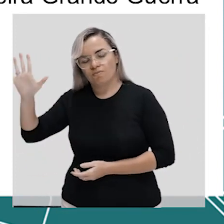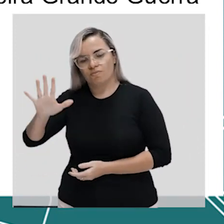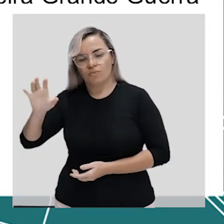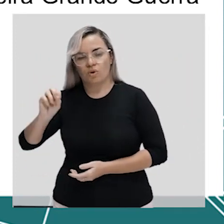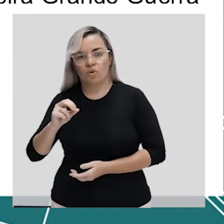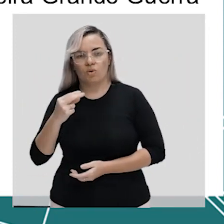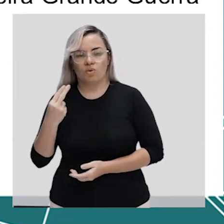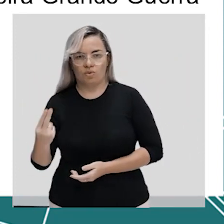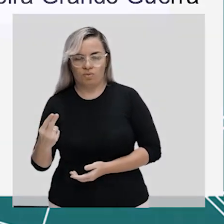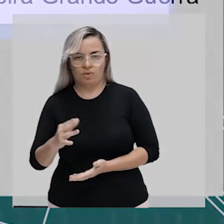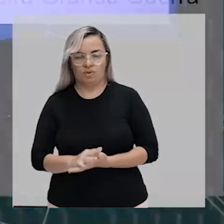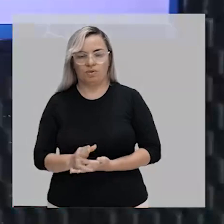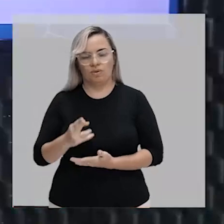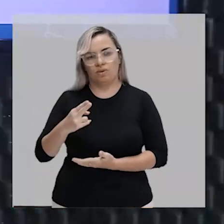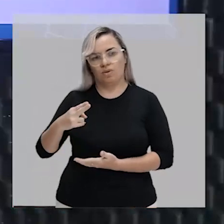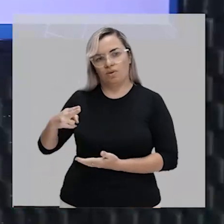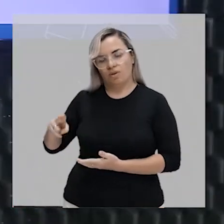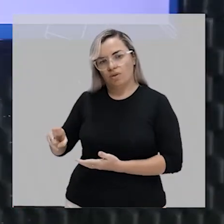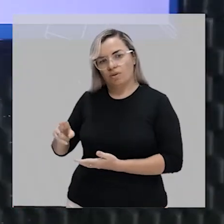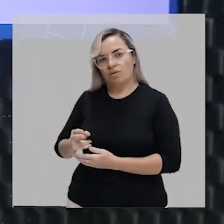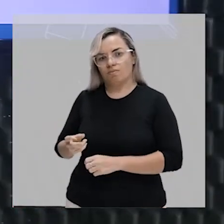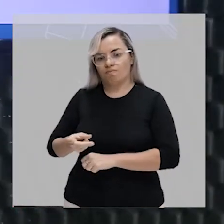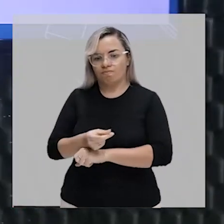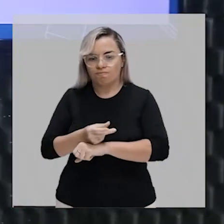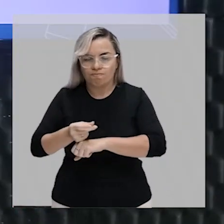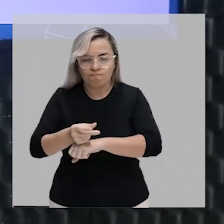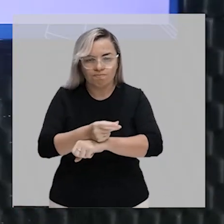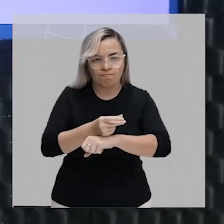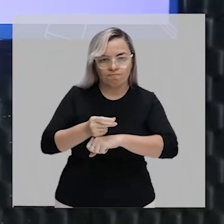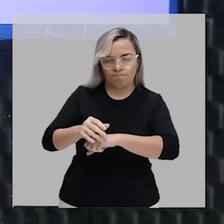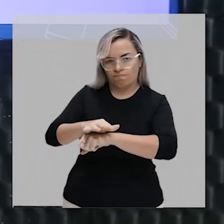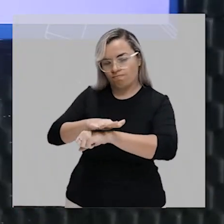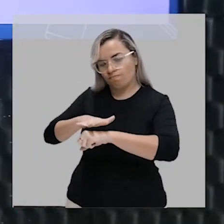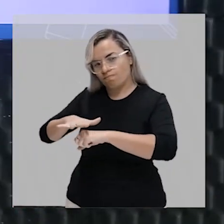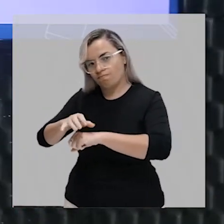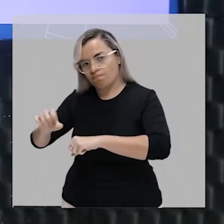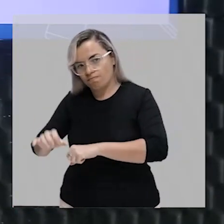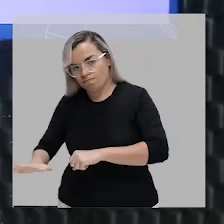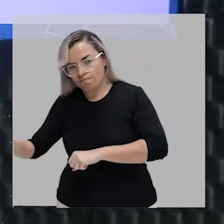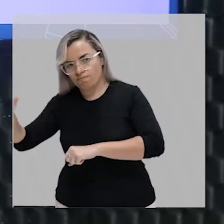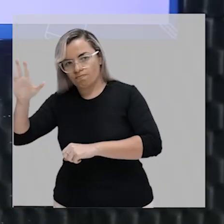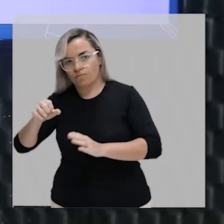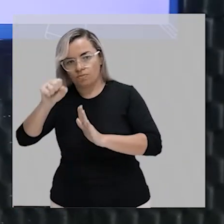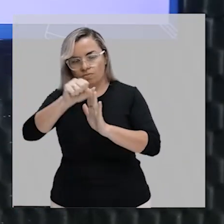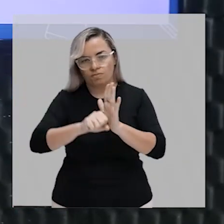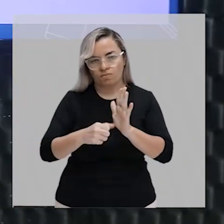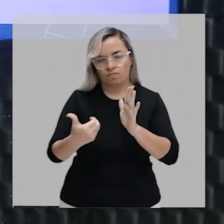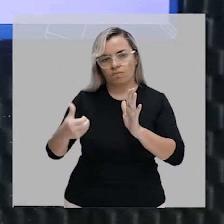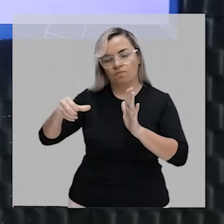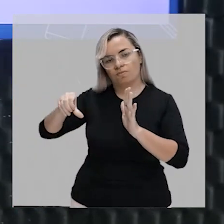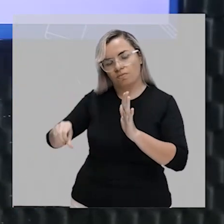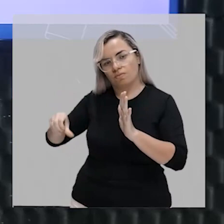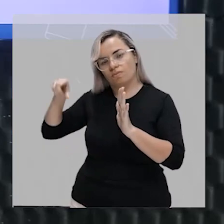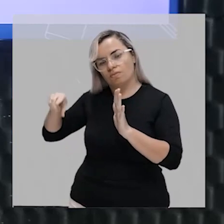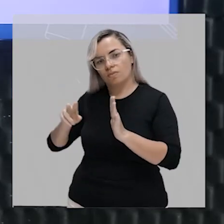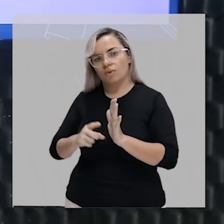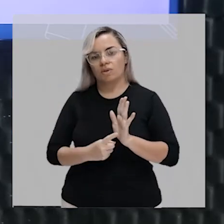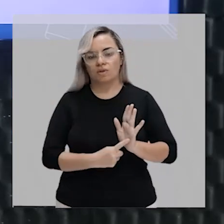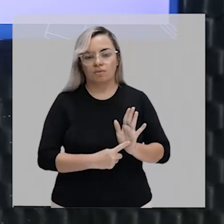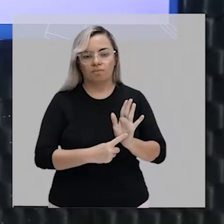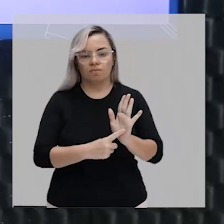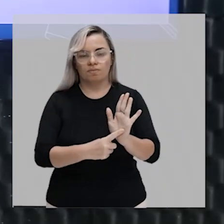ou o que se chama de neocolonialismo europeu do século XIX, que vai nos